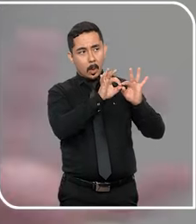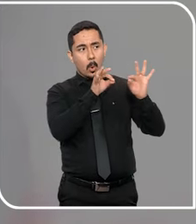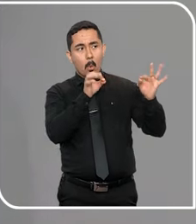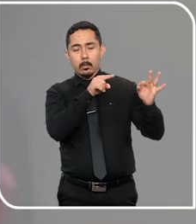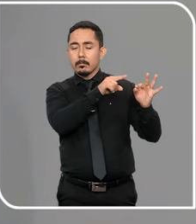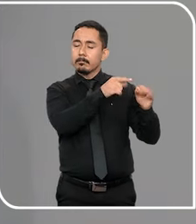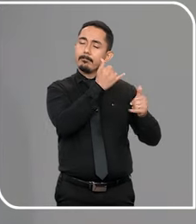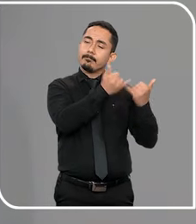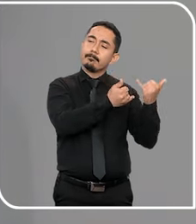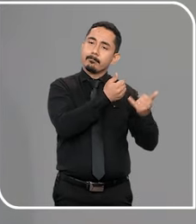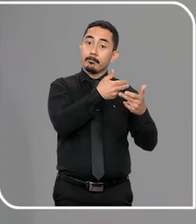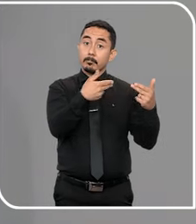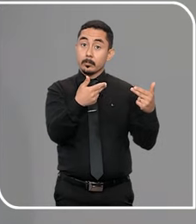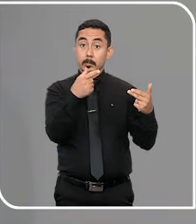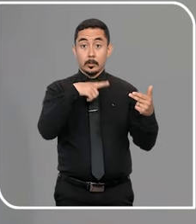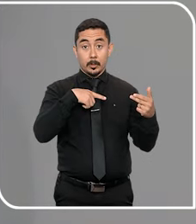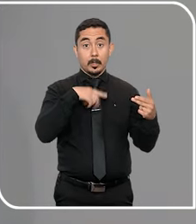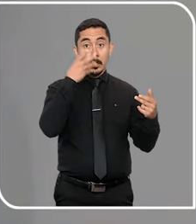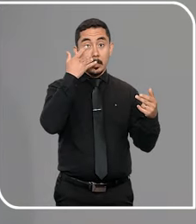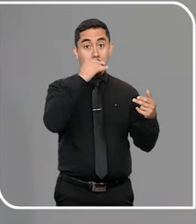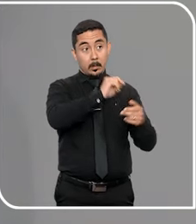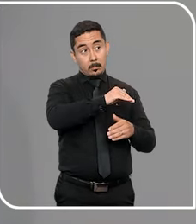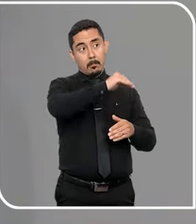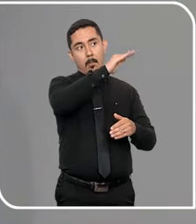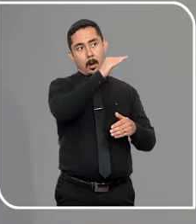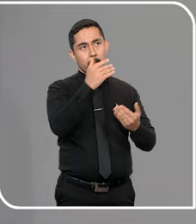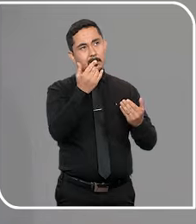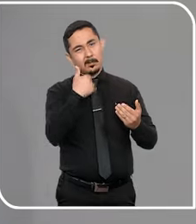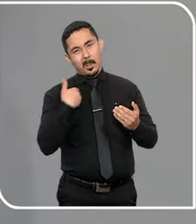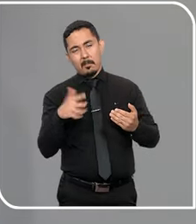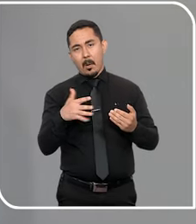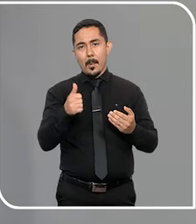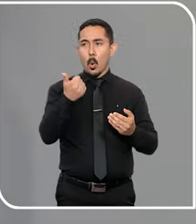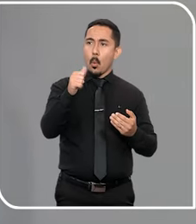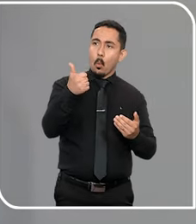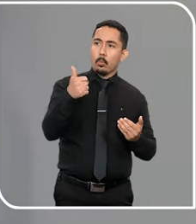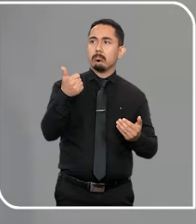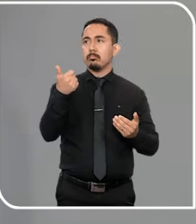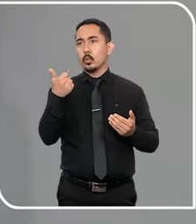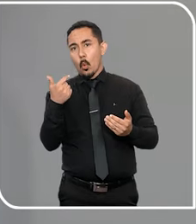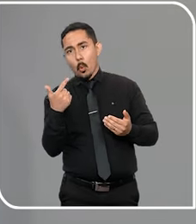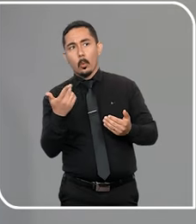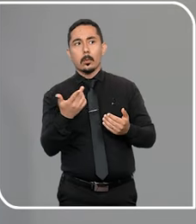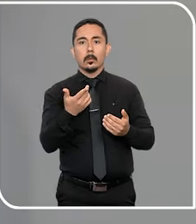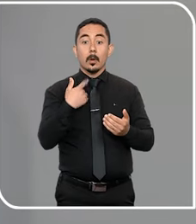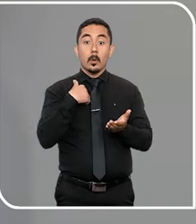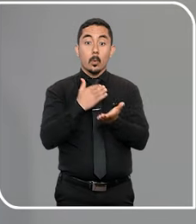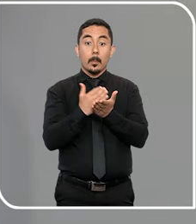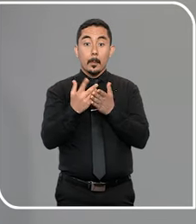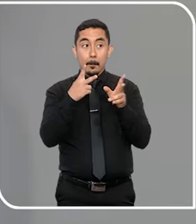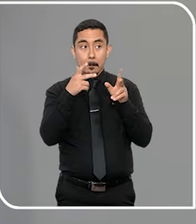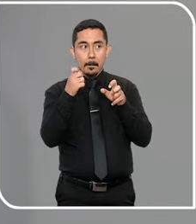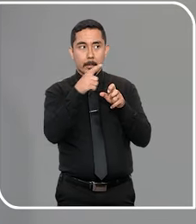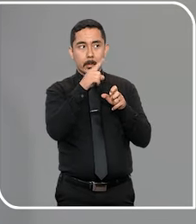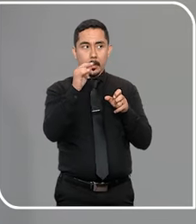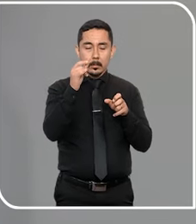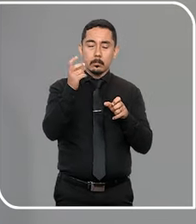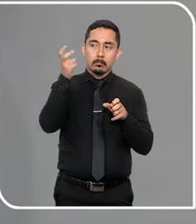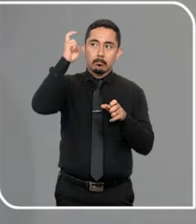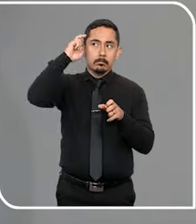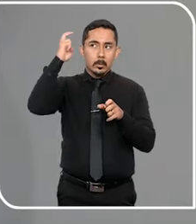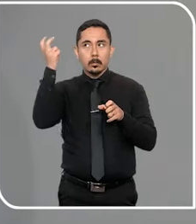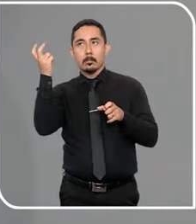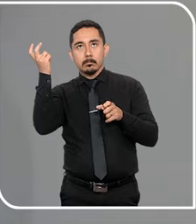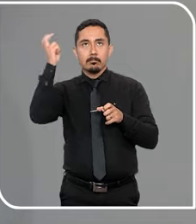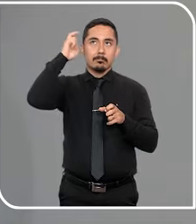dele ele brincando né e eram as crianças maiores na faixa etária de 11 12 anos e eu comecei a notar o